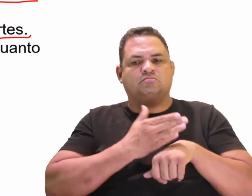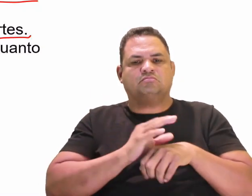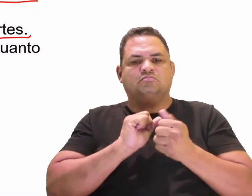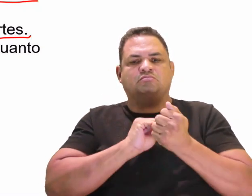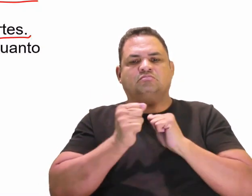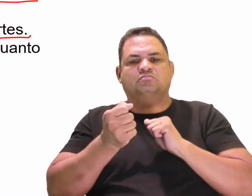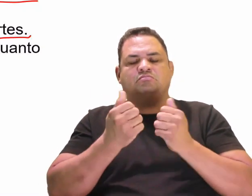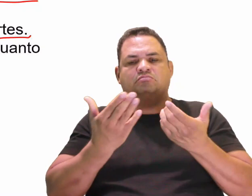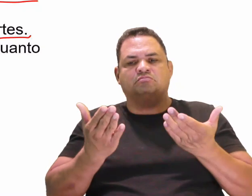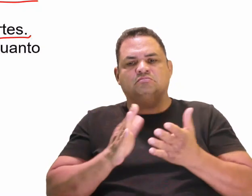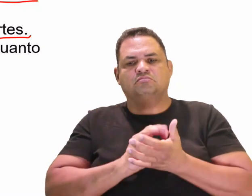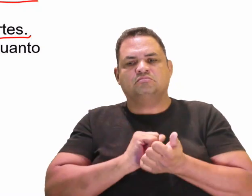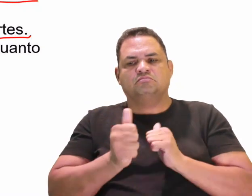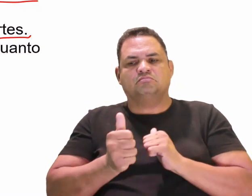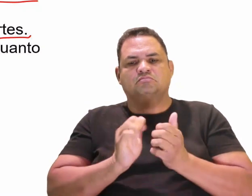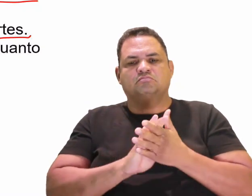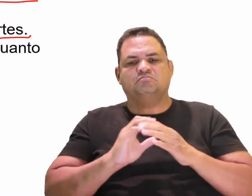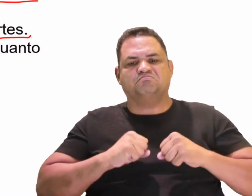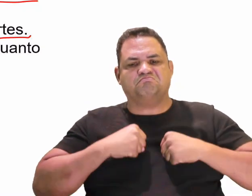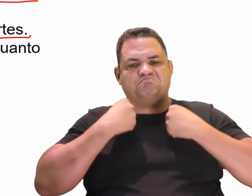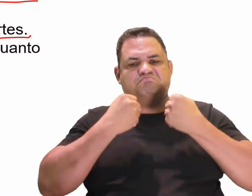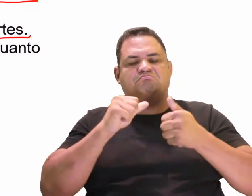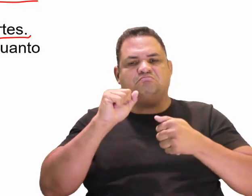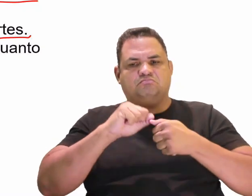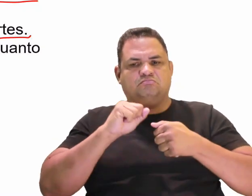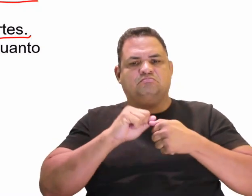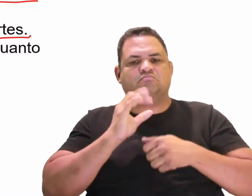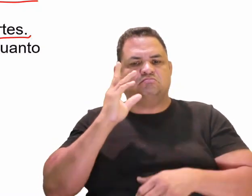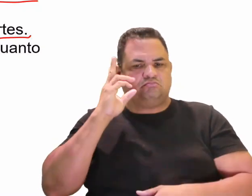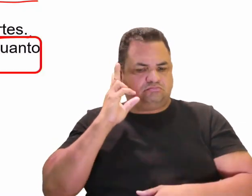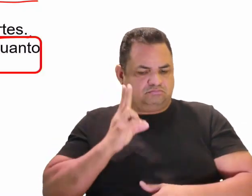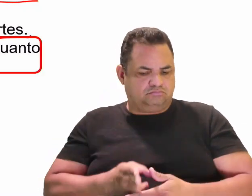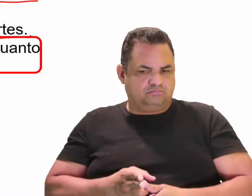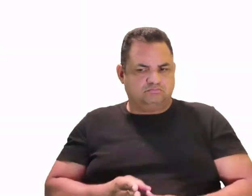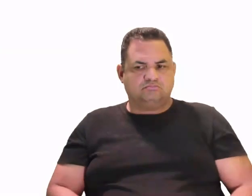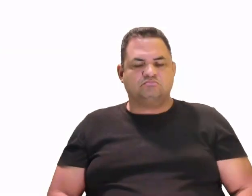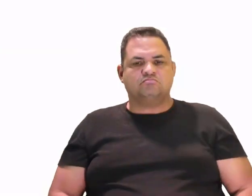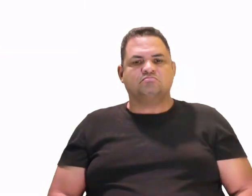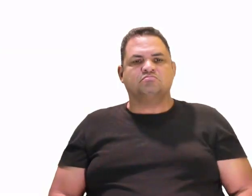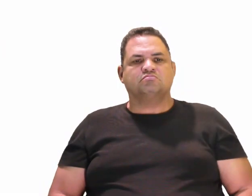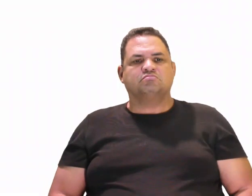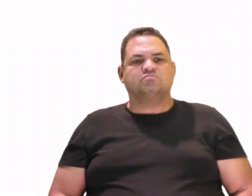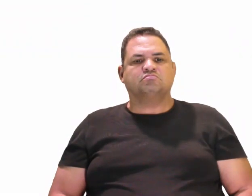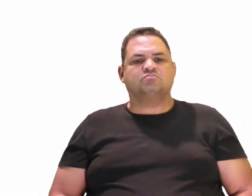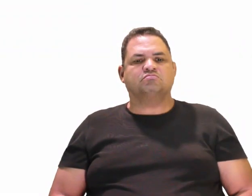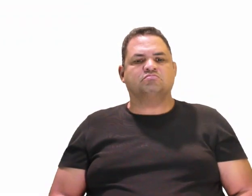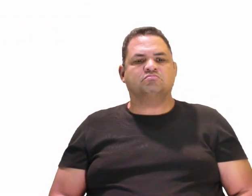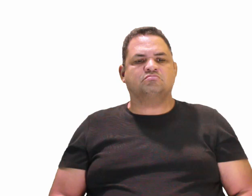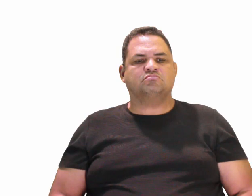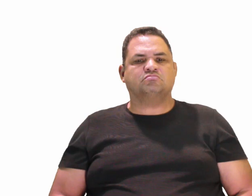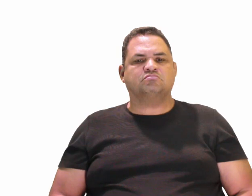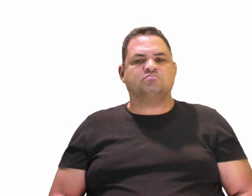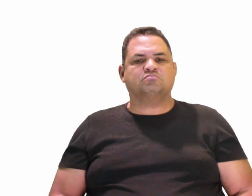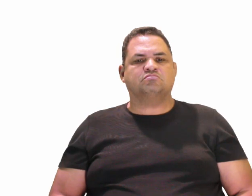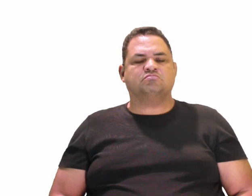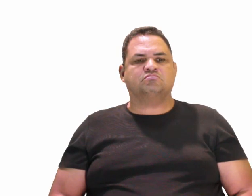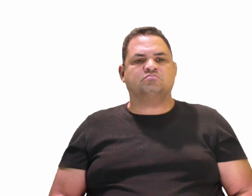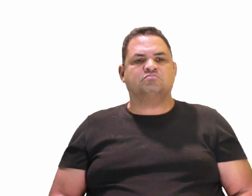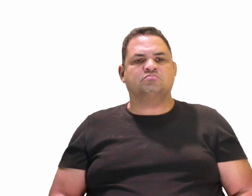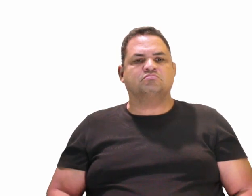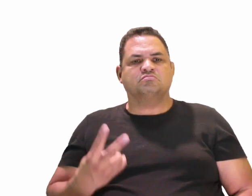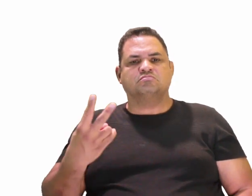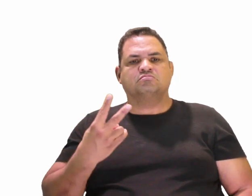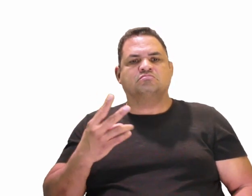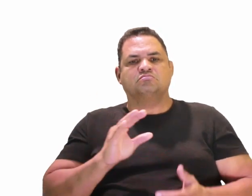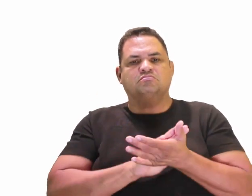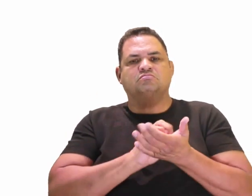esportes, eles são muito encorajados a fazer isso mesmo. Então, a letra B como questão correta e na 2.